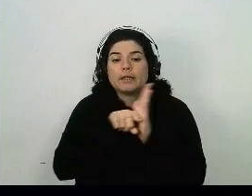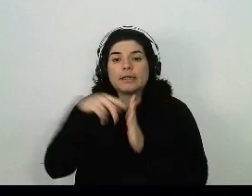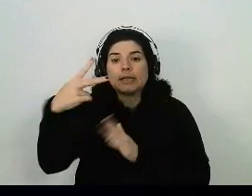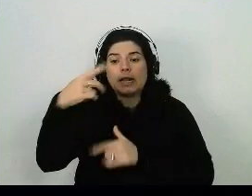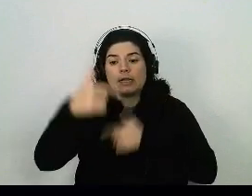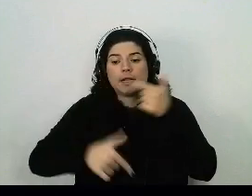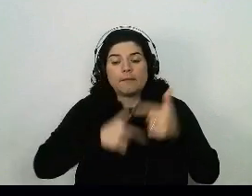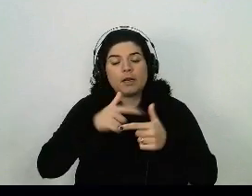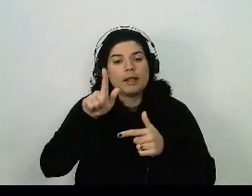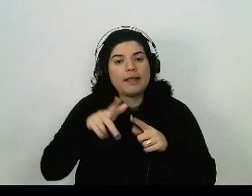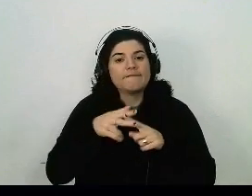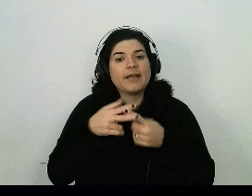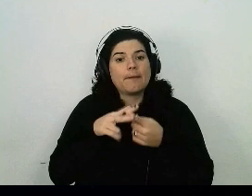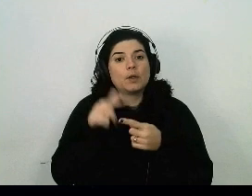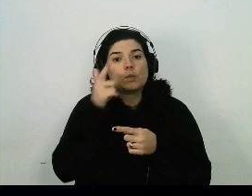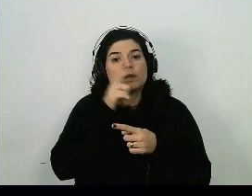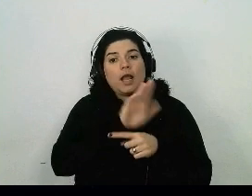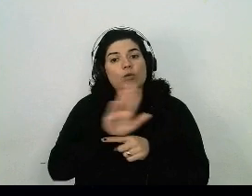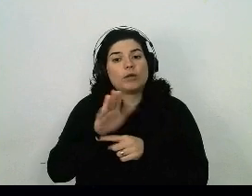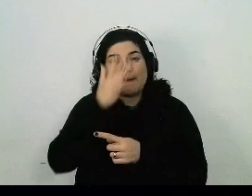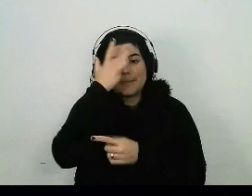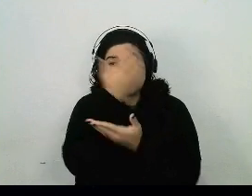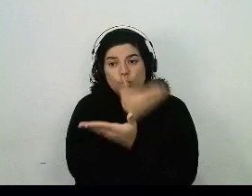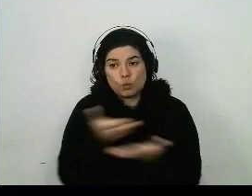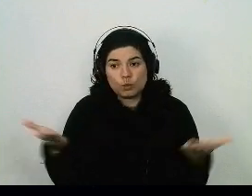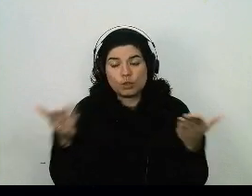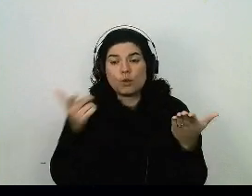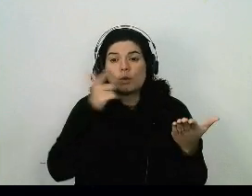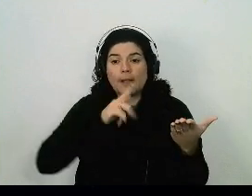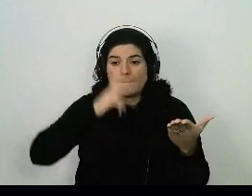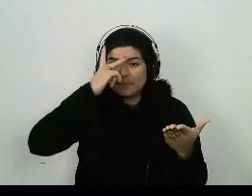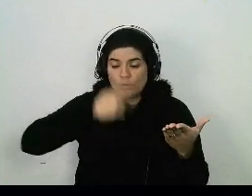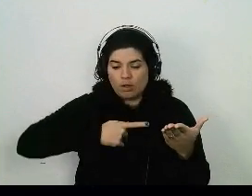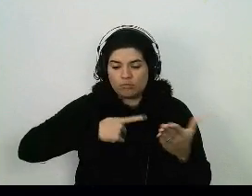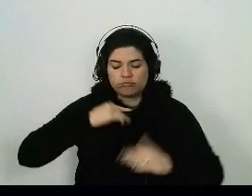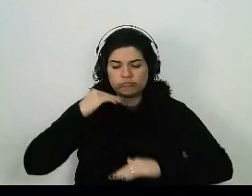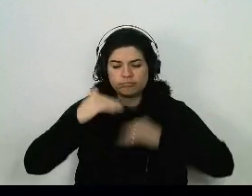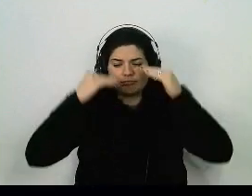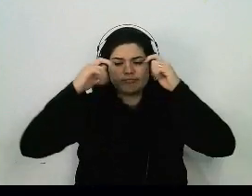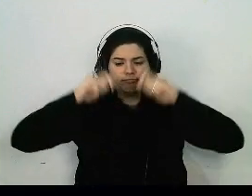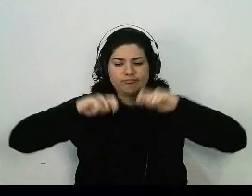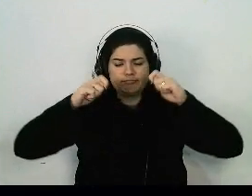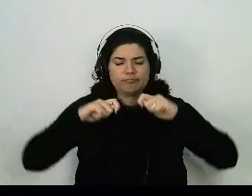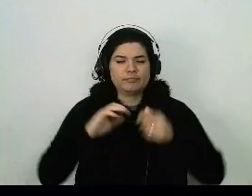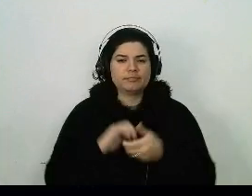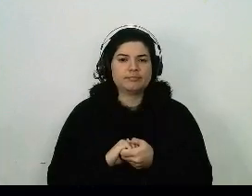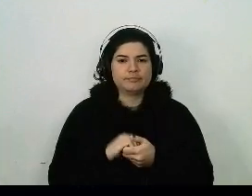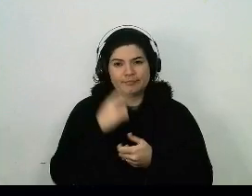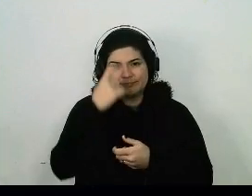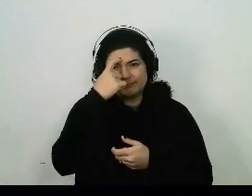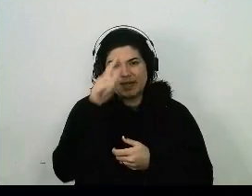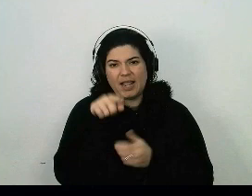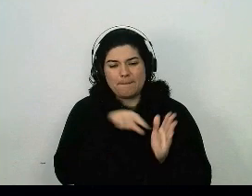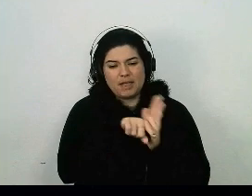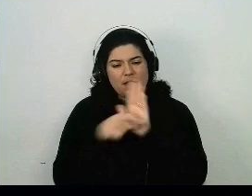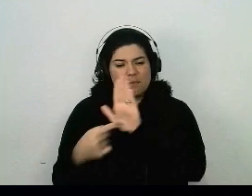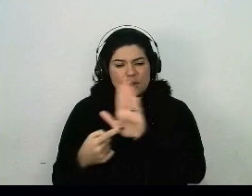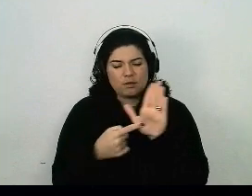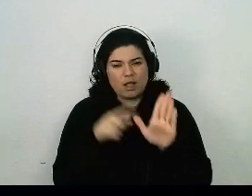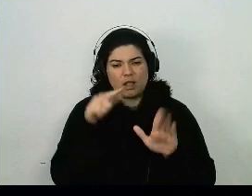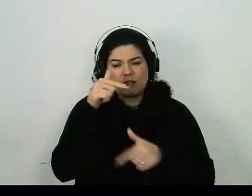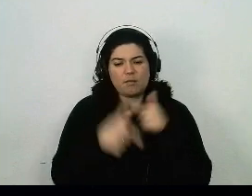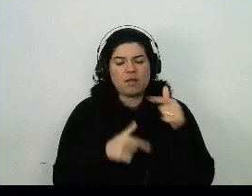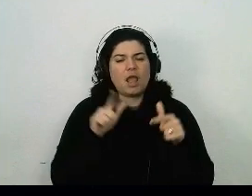ferramenta para que as pessoas se auto aprimorem e não mais usar essas métricas de produtividade como